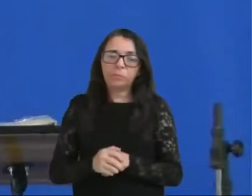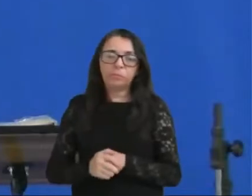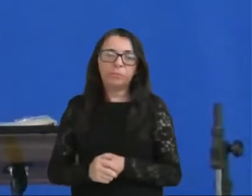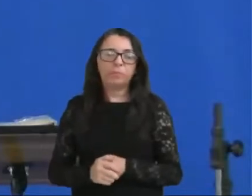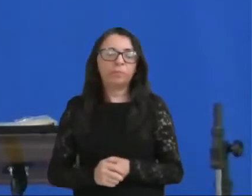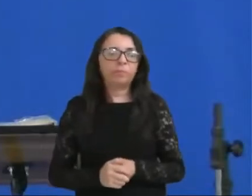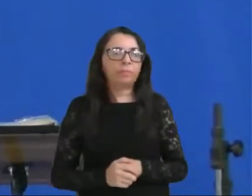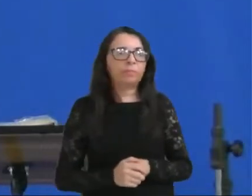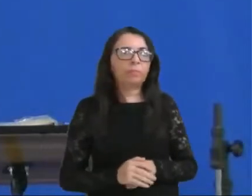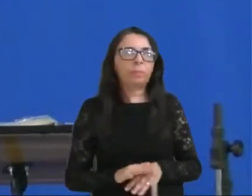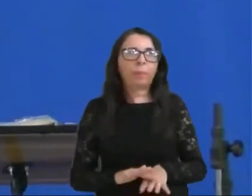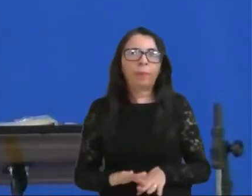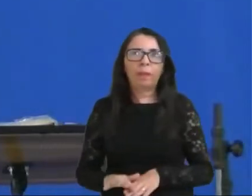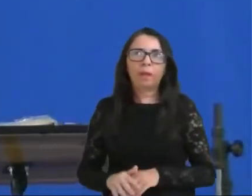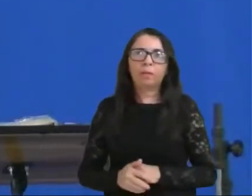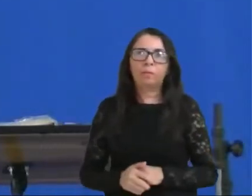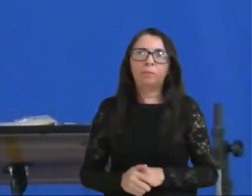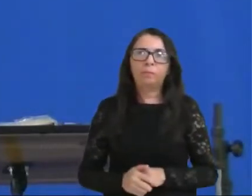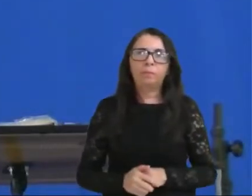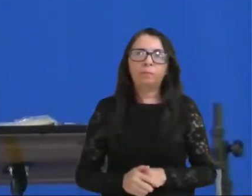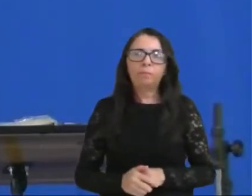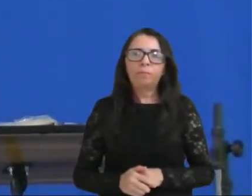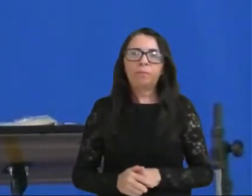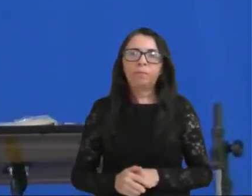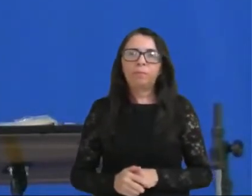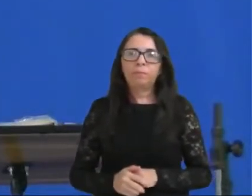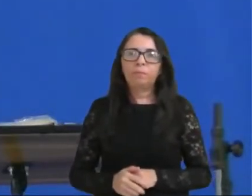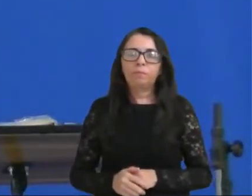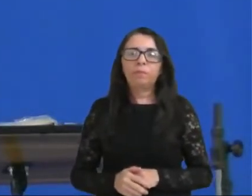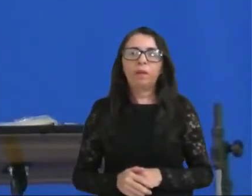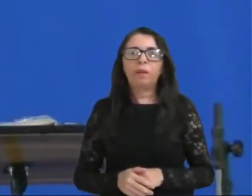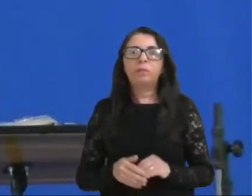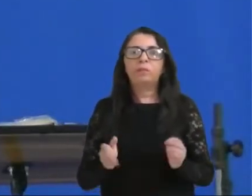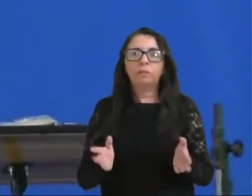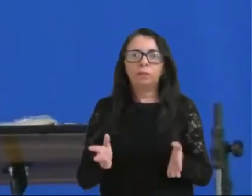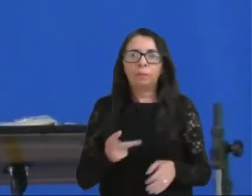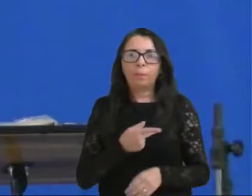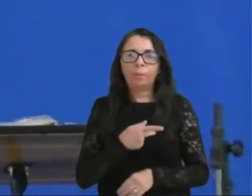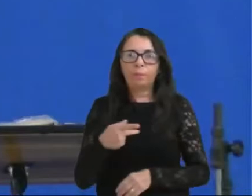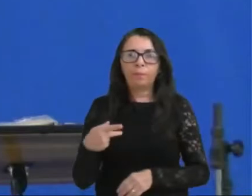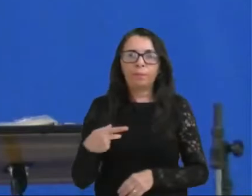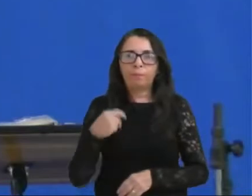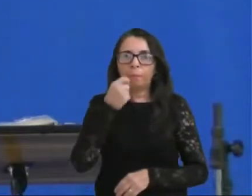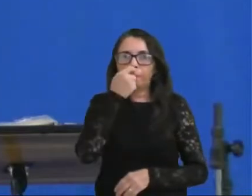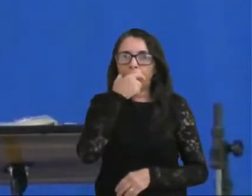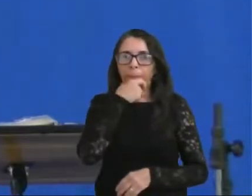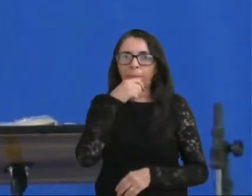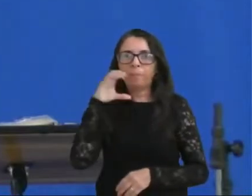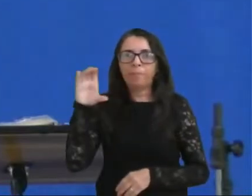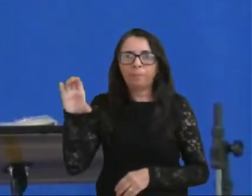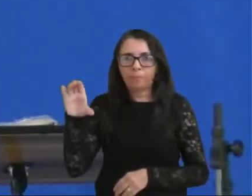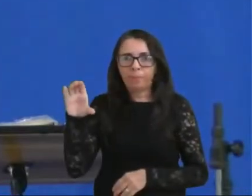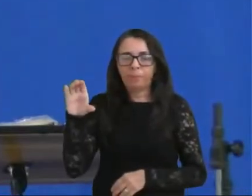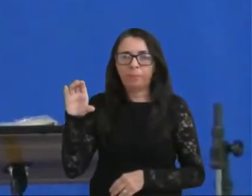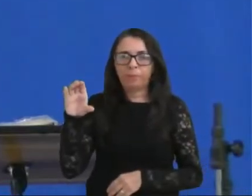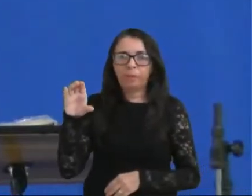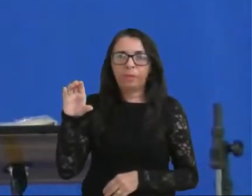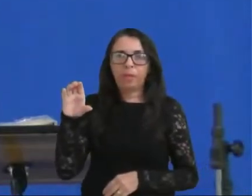que Jesus escreve à sua igreja. Uma carta onde